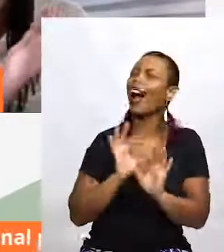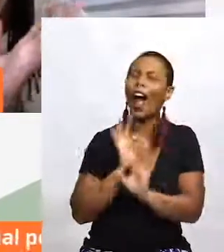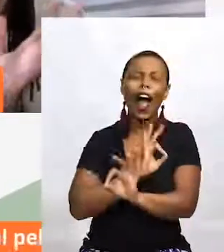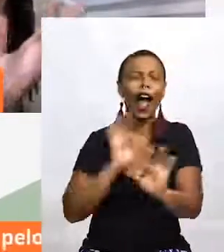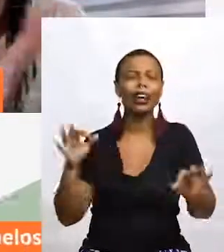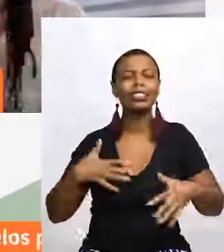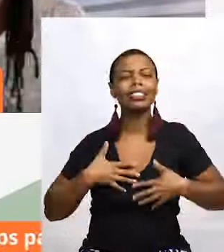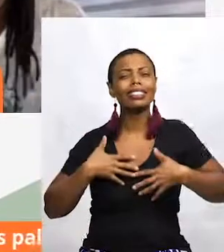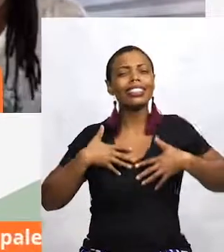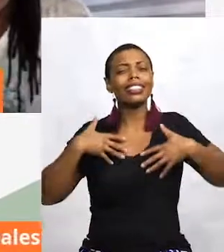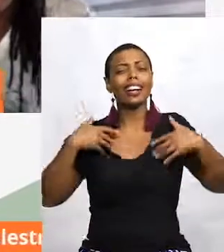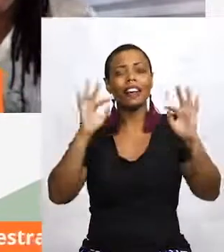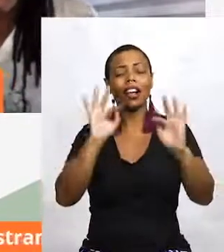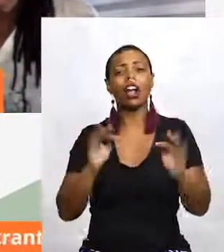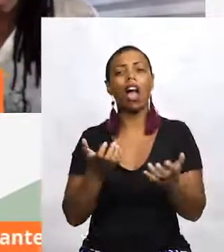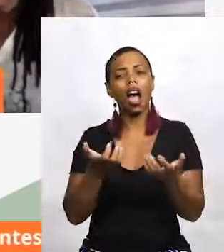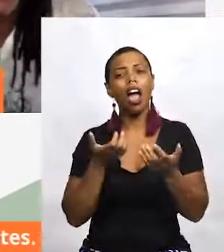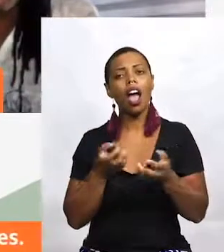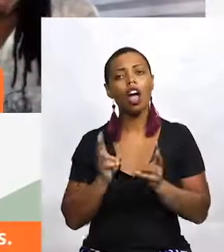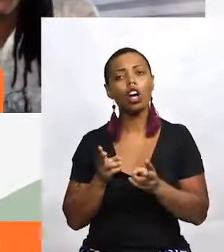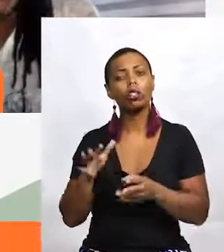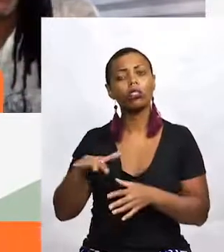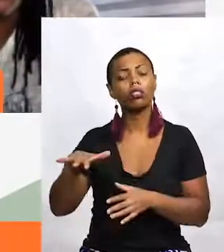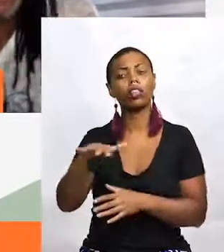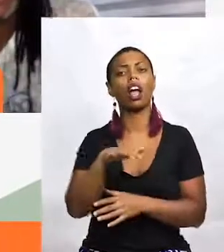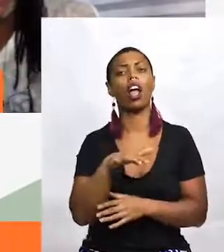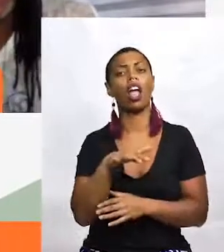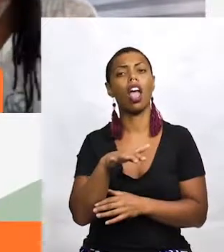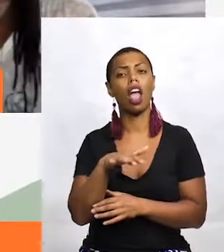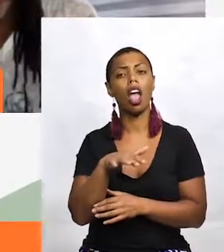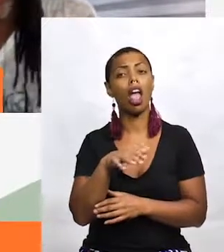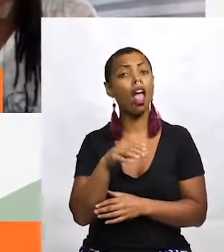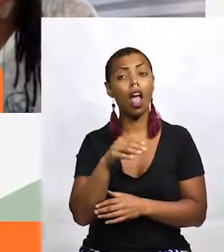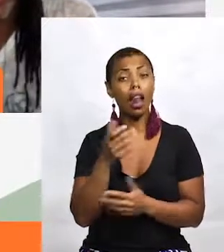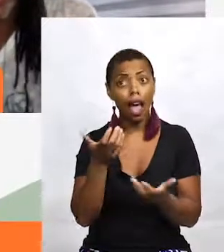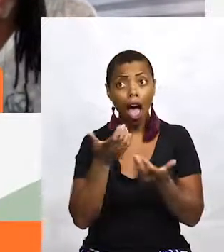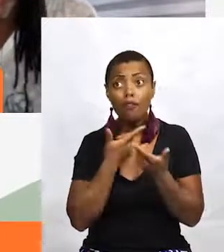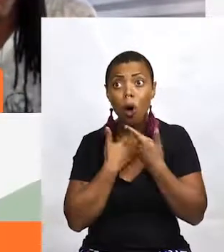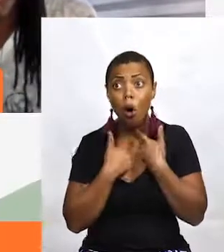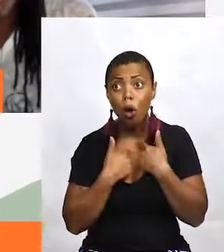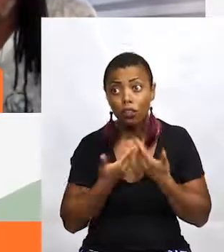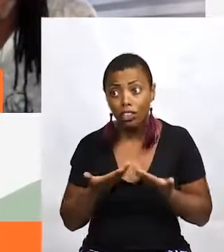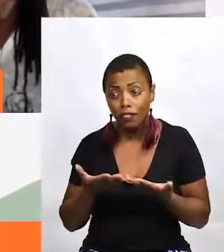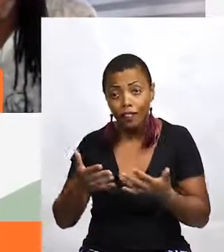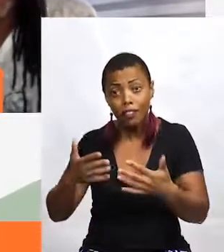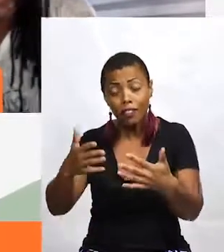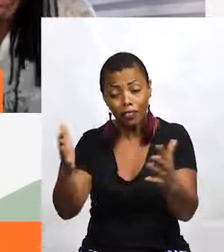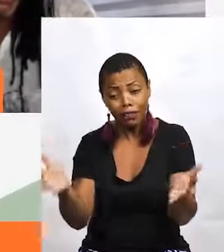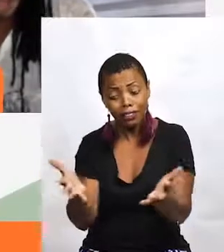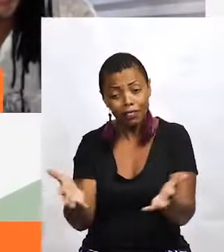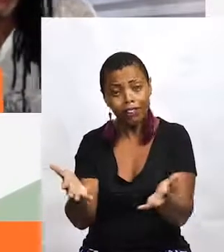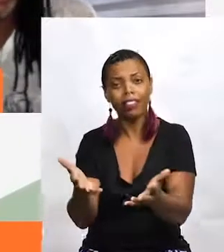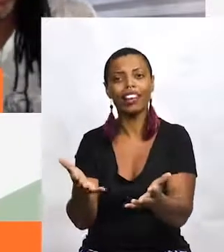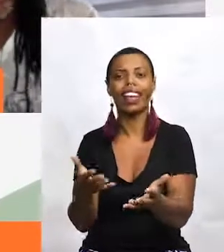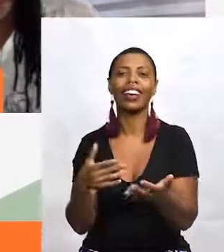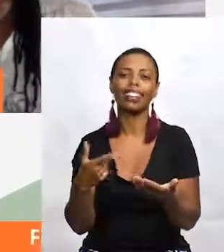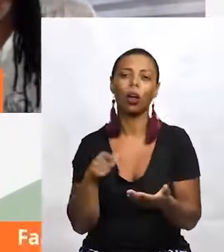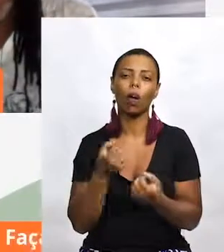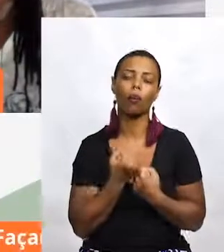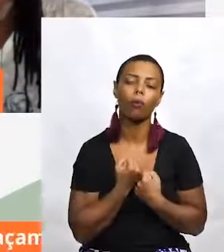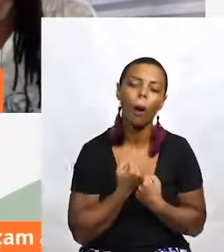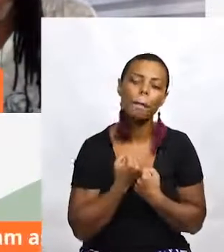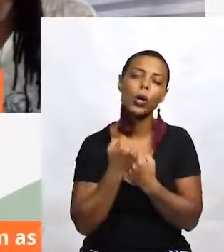essa sustentação para que eles tentem alcançar aquilo que eles almejam, né? Então, a gente dá o amparo,